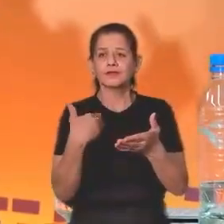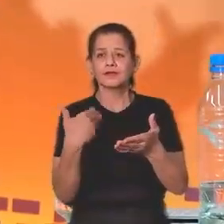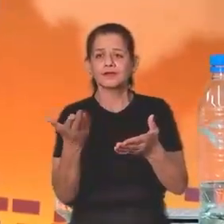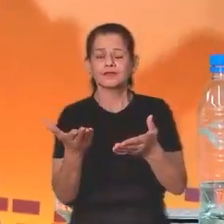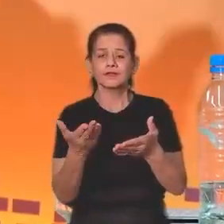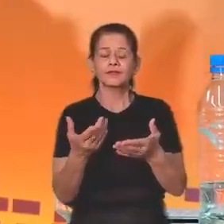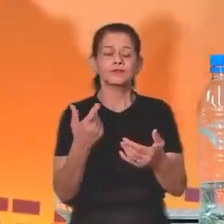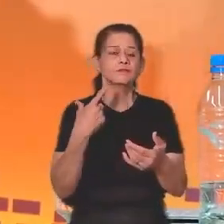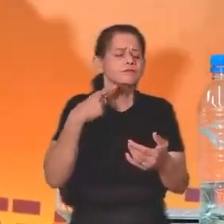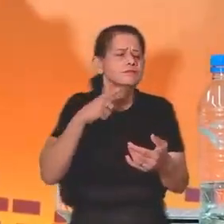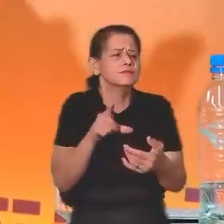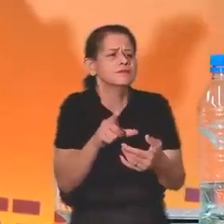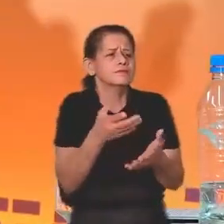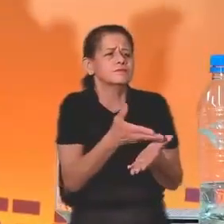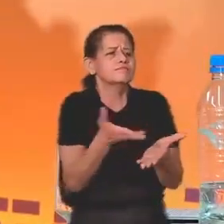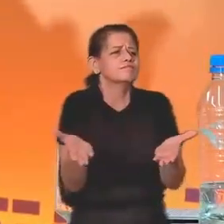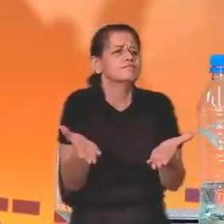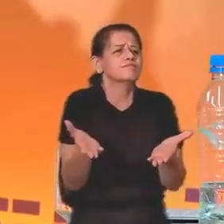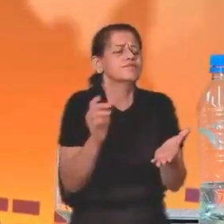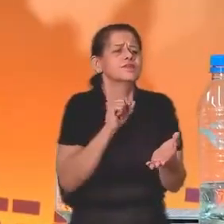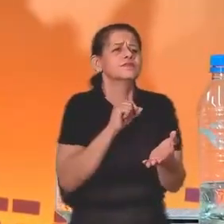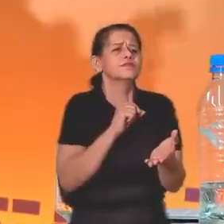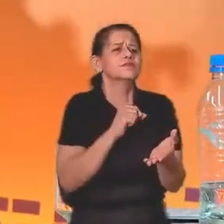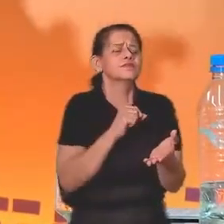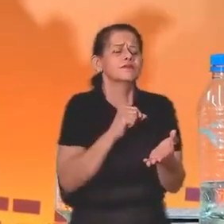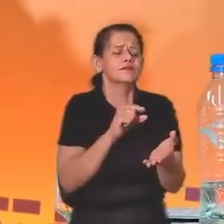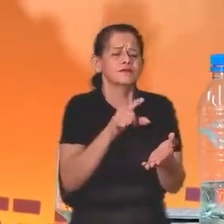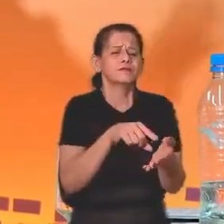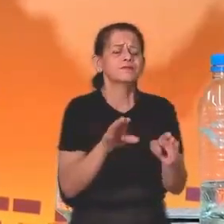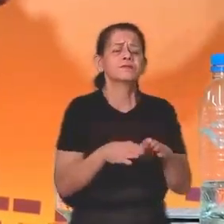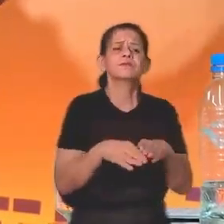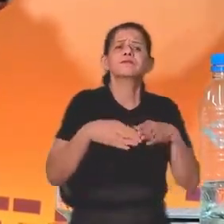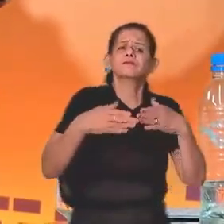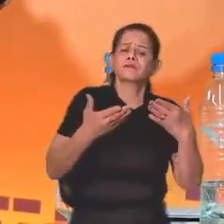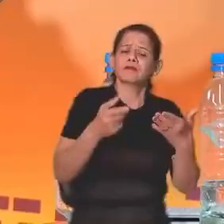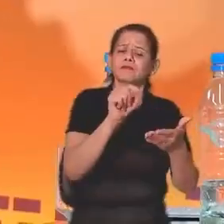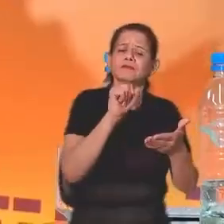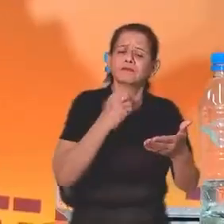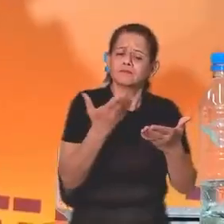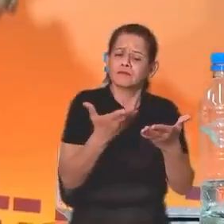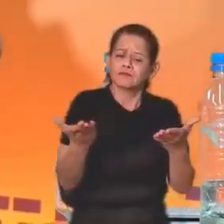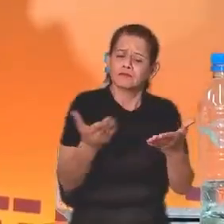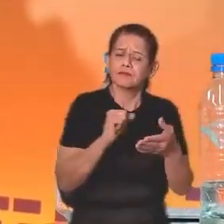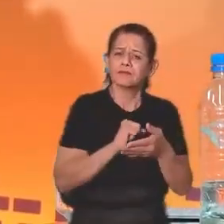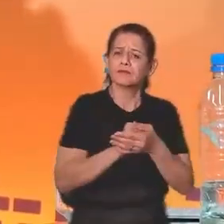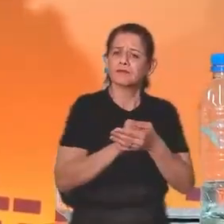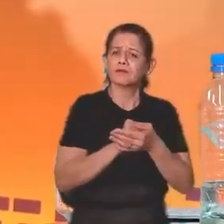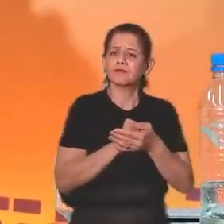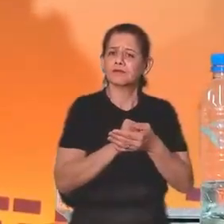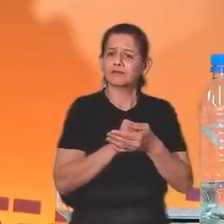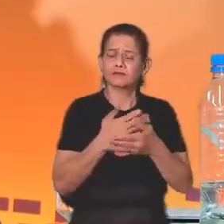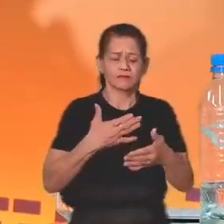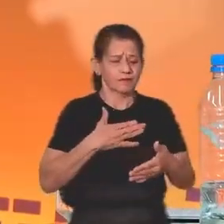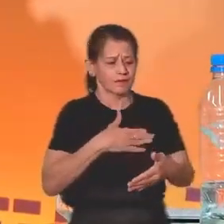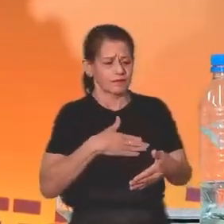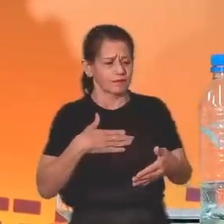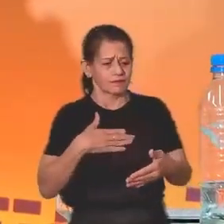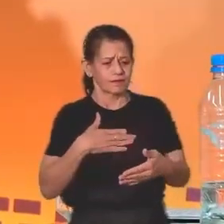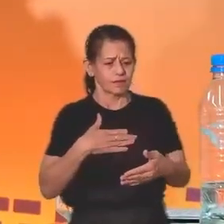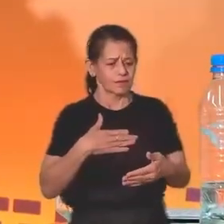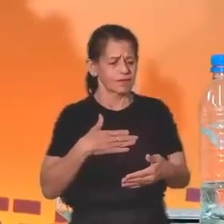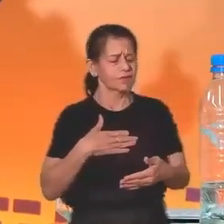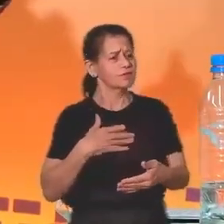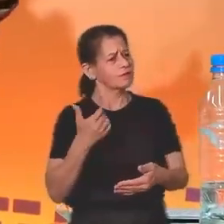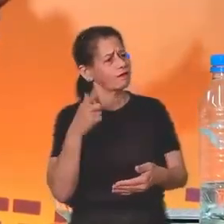que acontece, e ela estava com um livrinho pequenininho. E ela, olha, professora, que legal que eu escrevi. Eu falei, nossa, muito